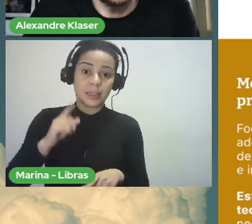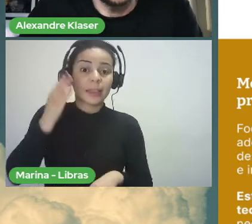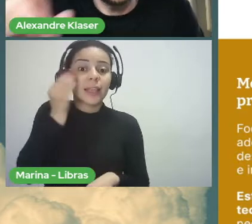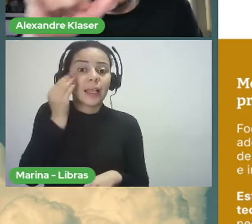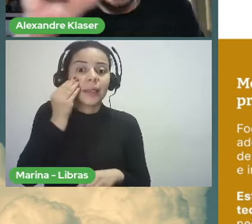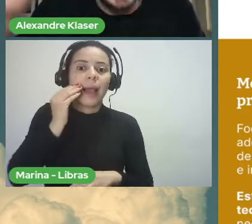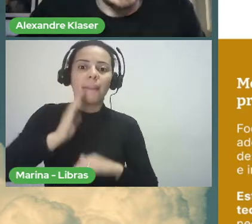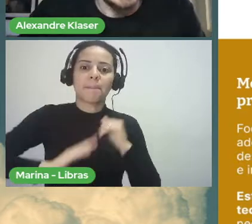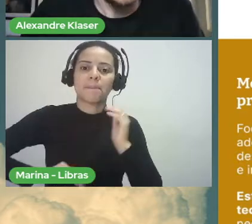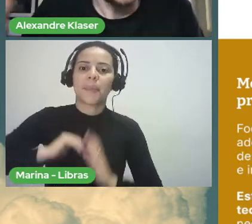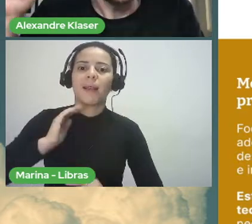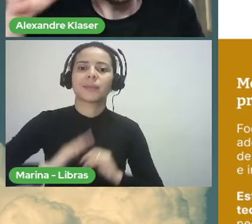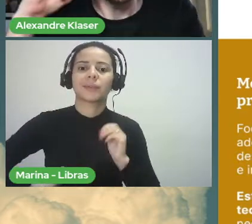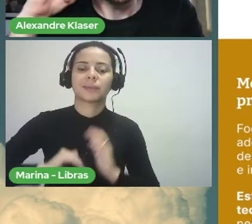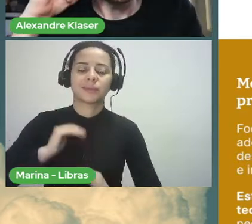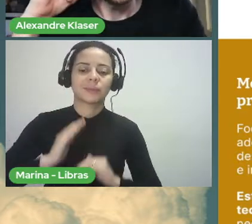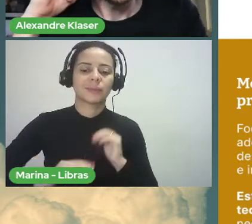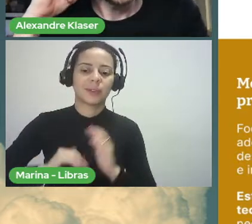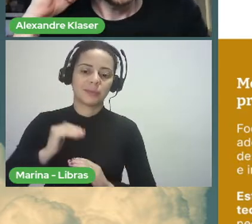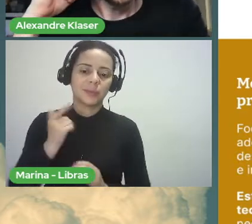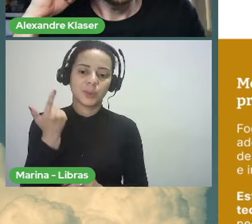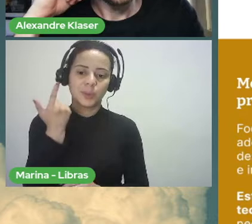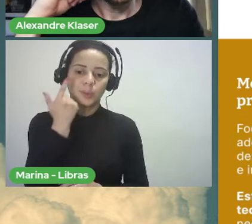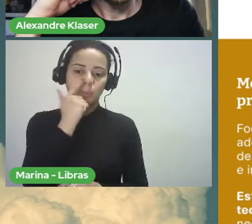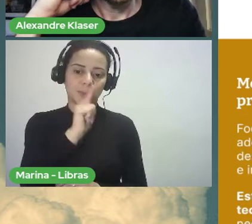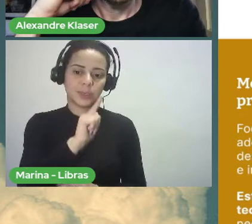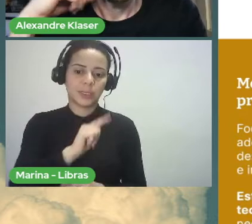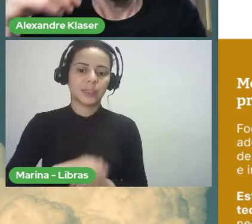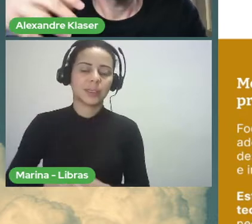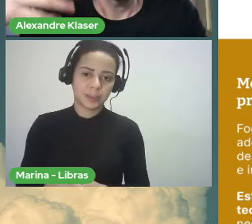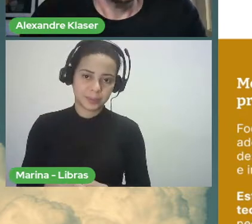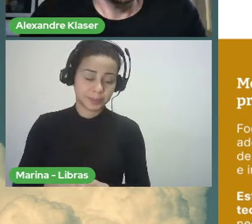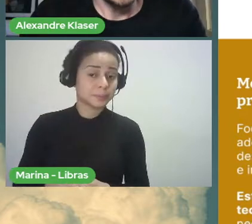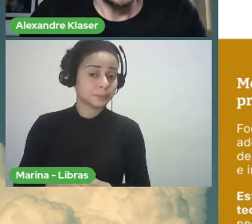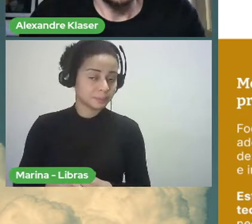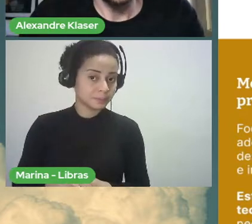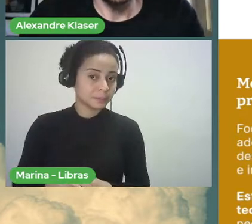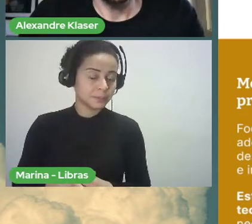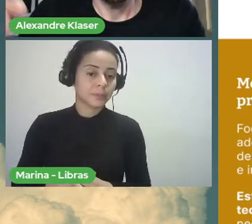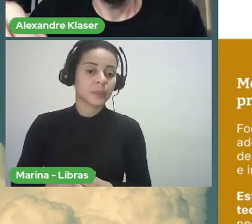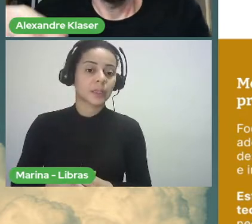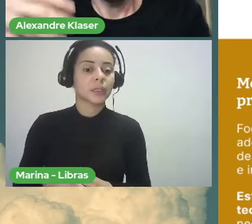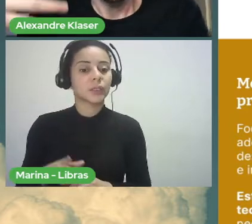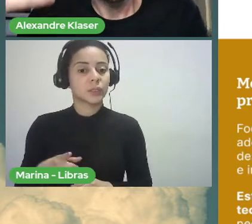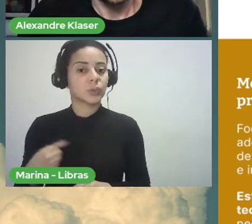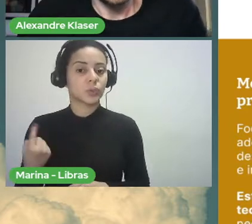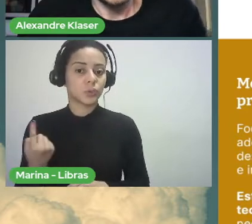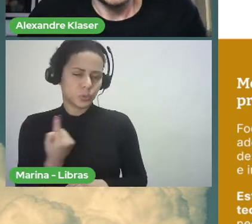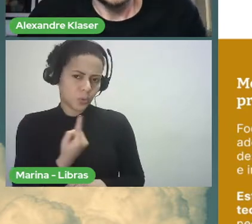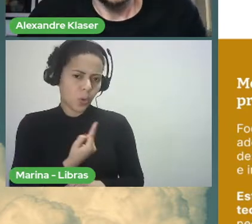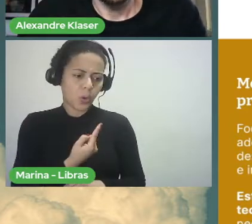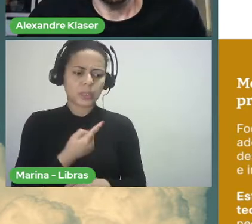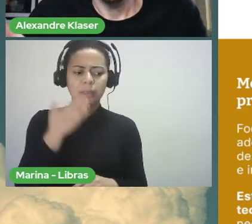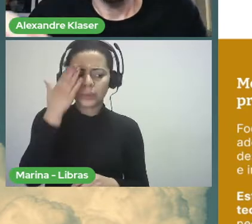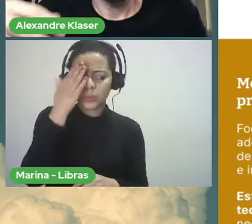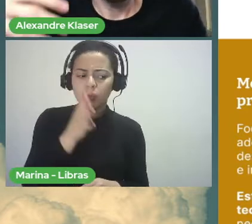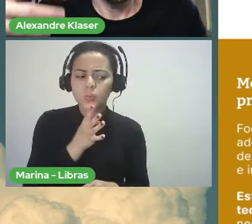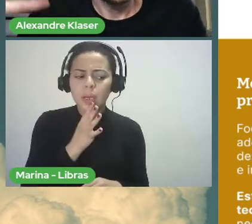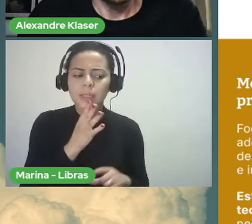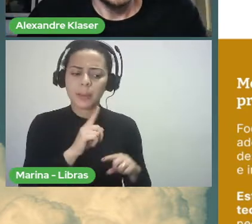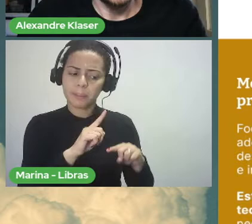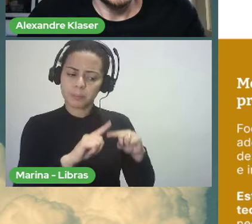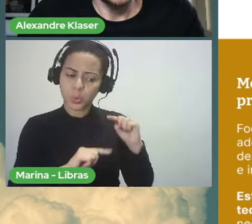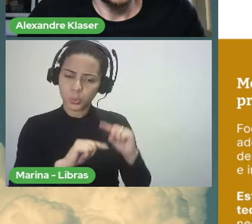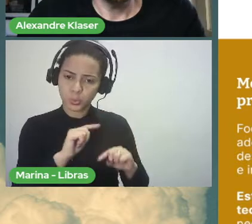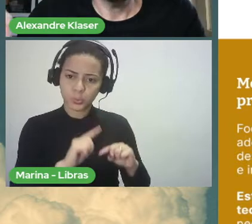ideia. Lembrando isso tudo num contexto de equipe de produto, eu tenho uma visão do que é o produto, o que ele espera alcançar, como